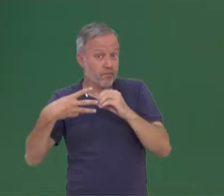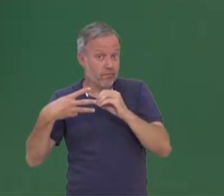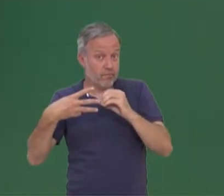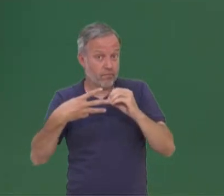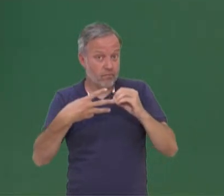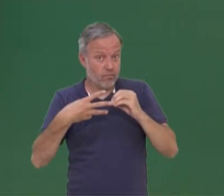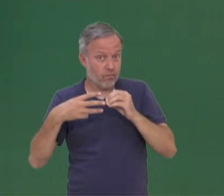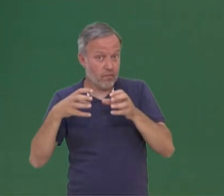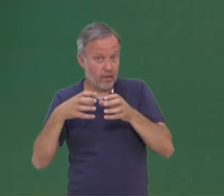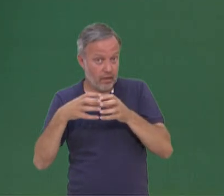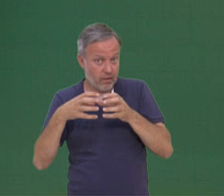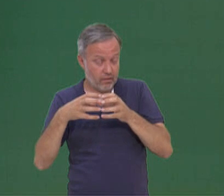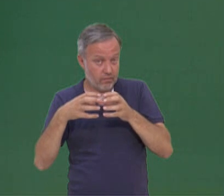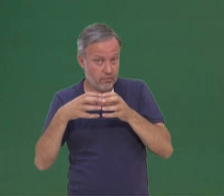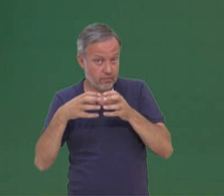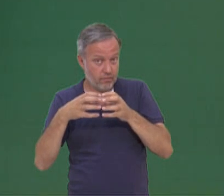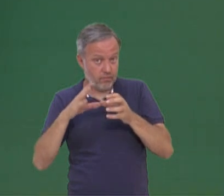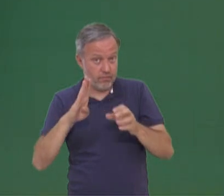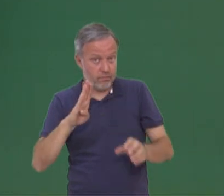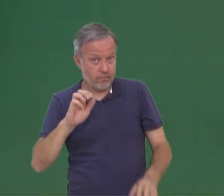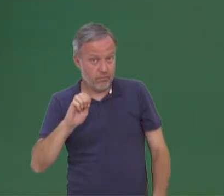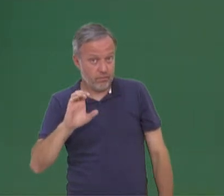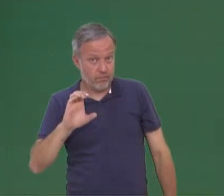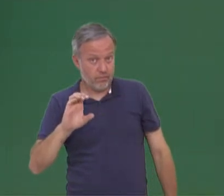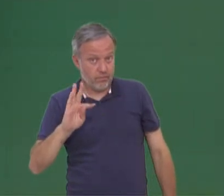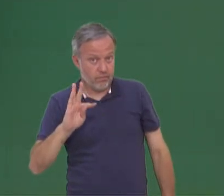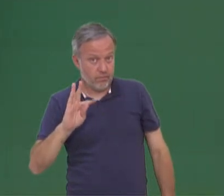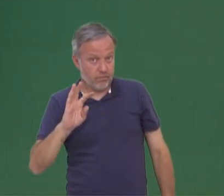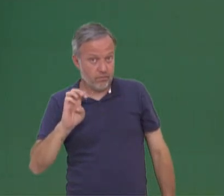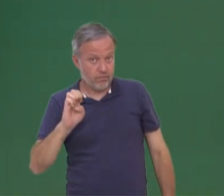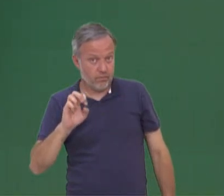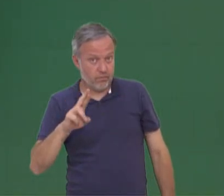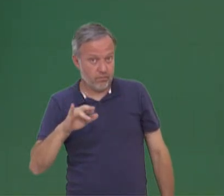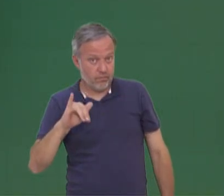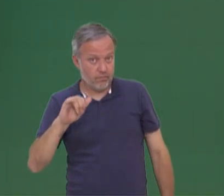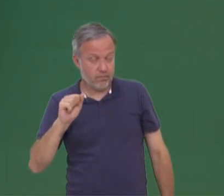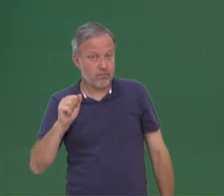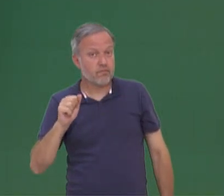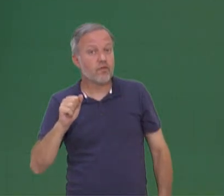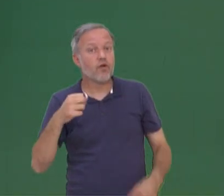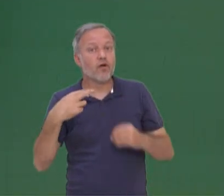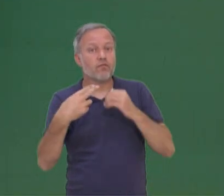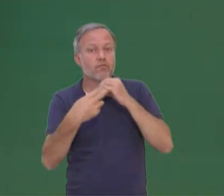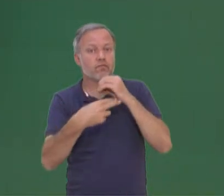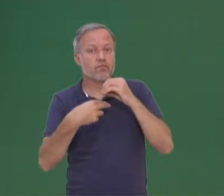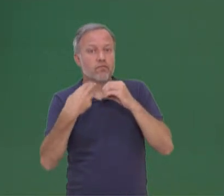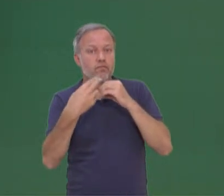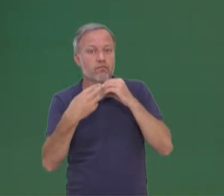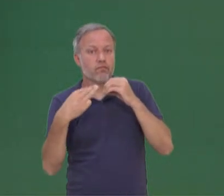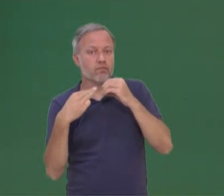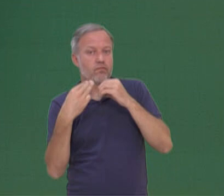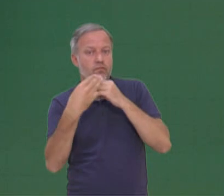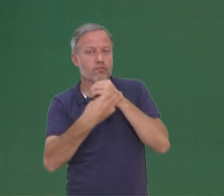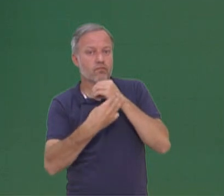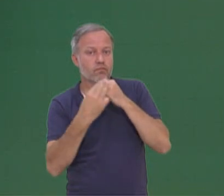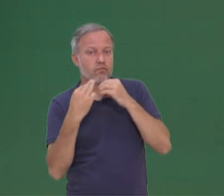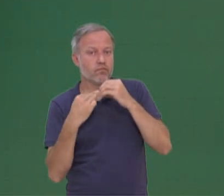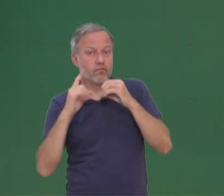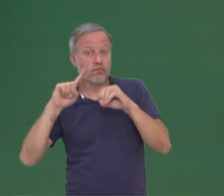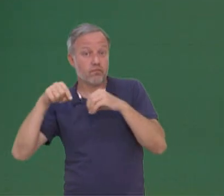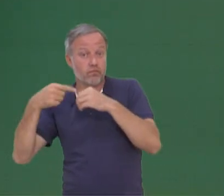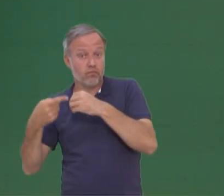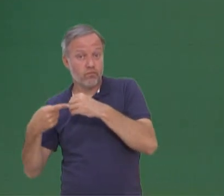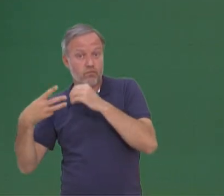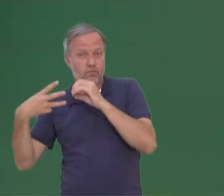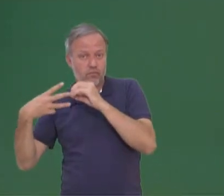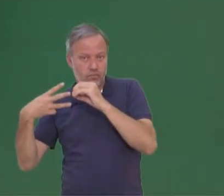do grupo das bactérias são assim. Assim como o núcleo sem membrana. E as células dos outros seres